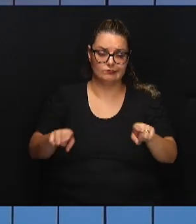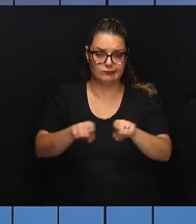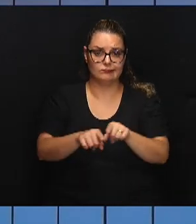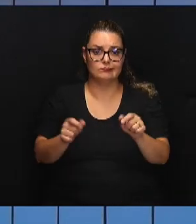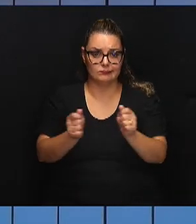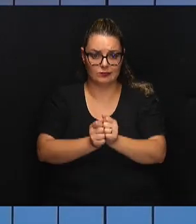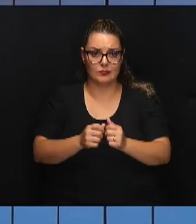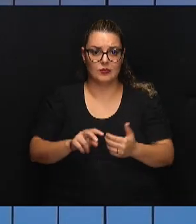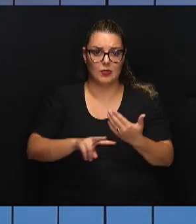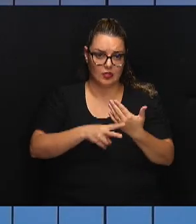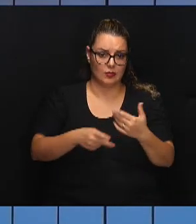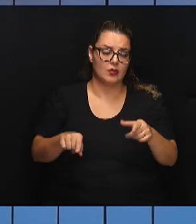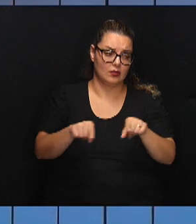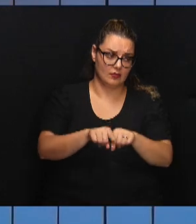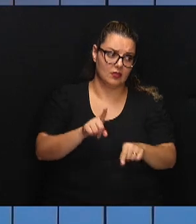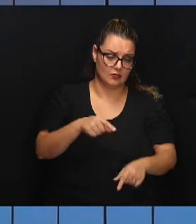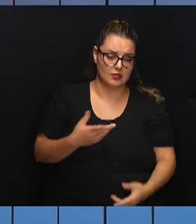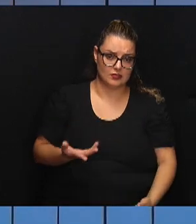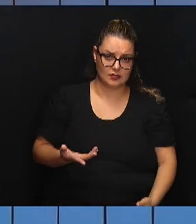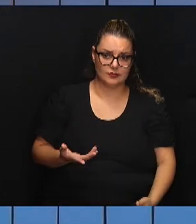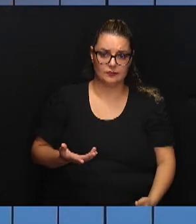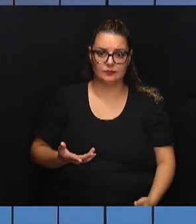algum reflexo também, não é isso?